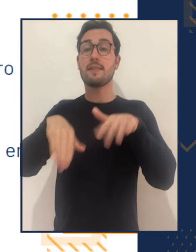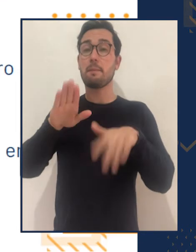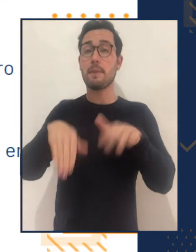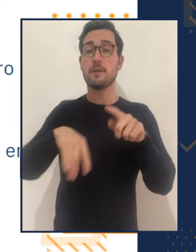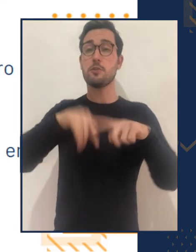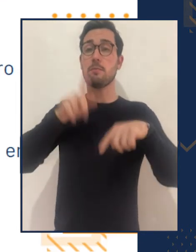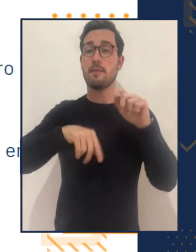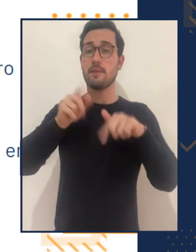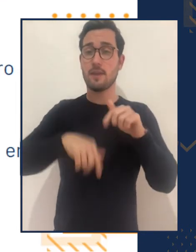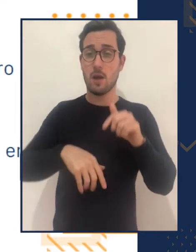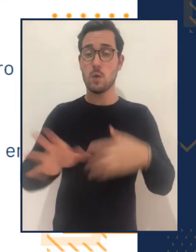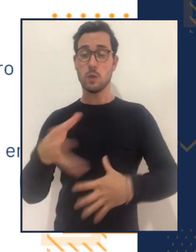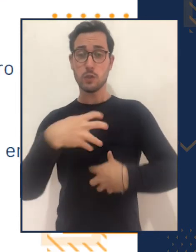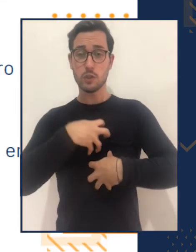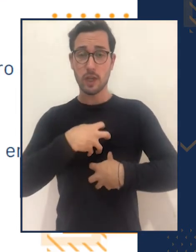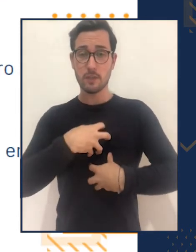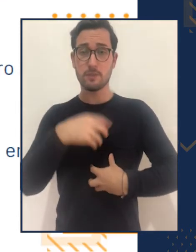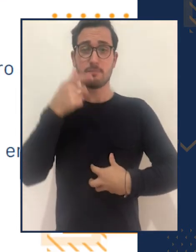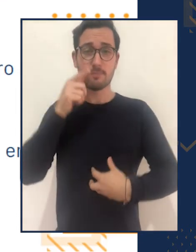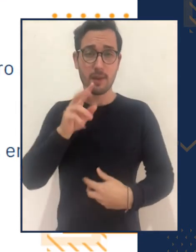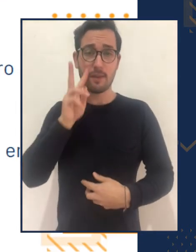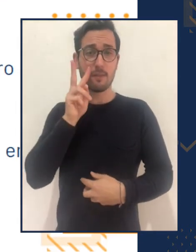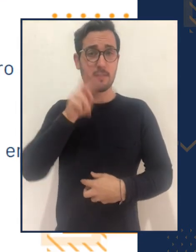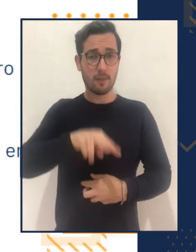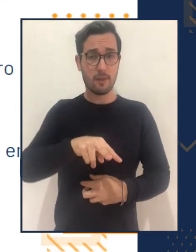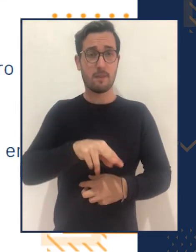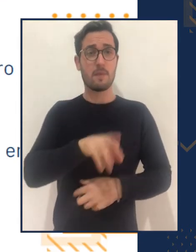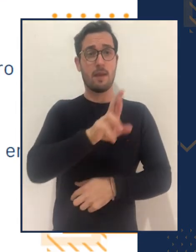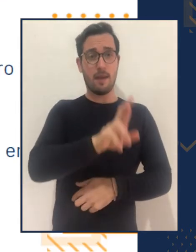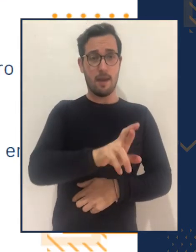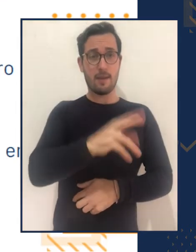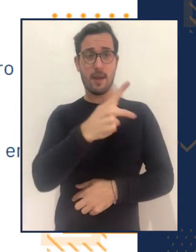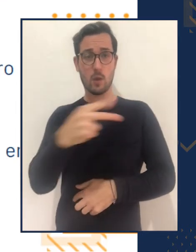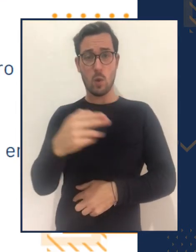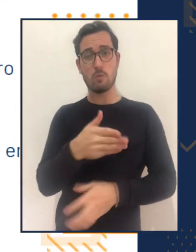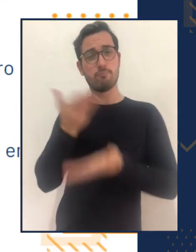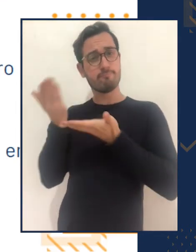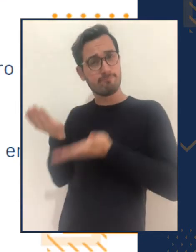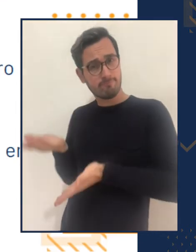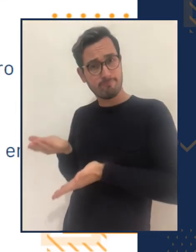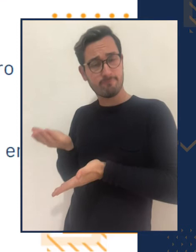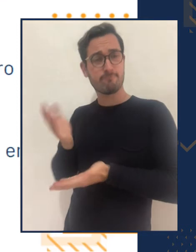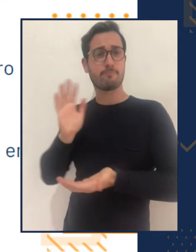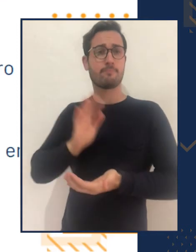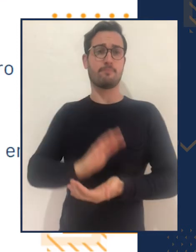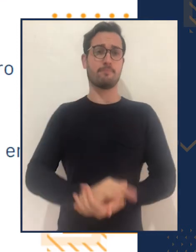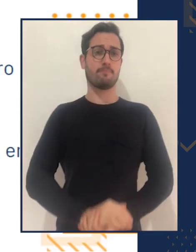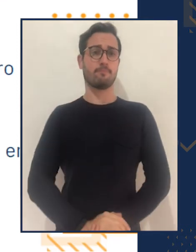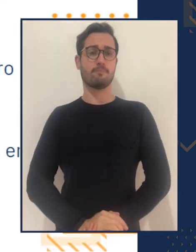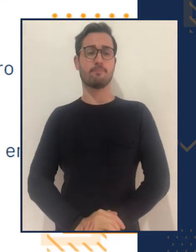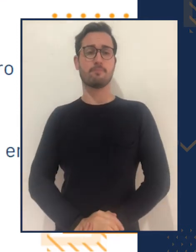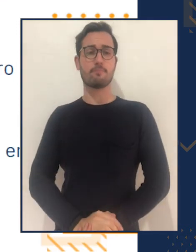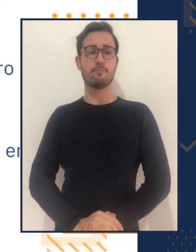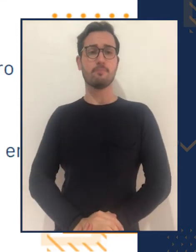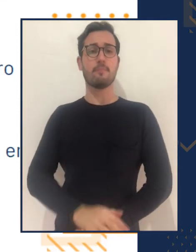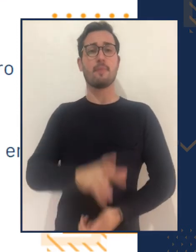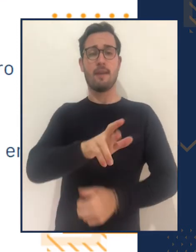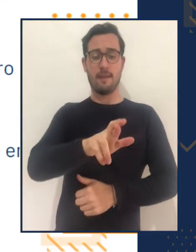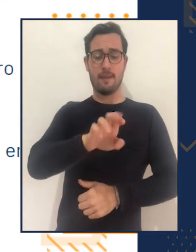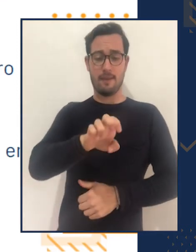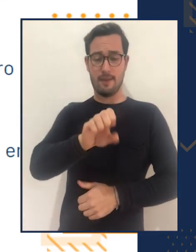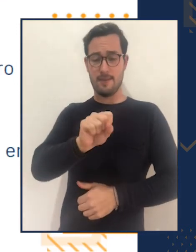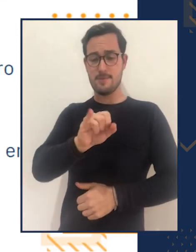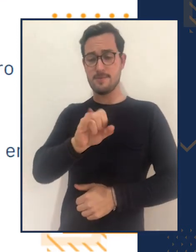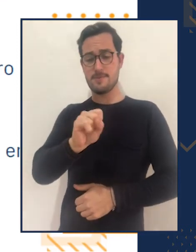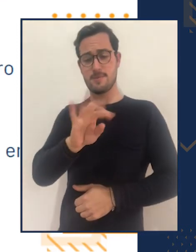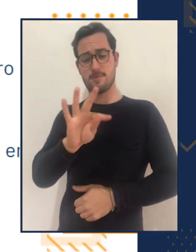das dimensões desse material. Então, pela fórmula a gente consegue observar que R é igual a ρ vezes L dividido por